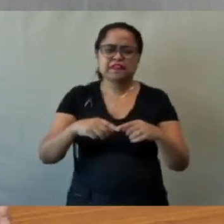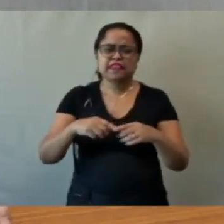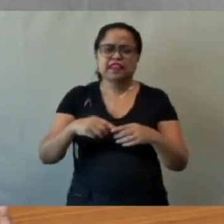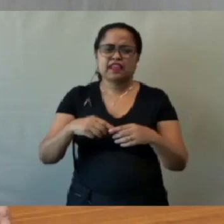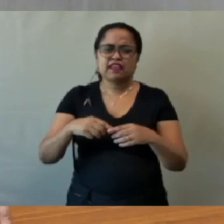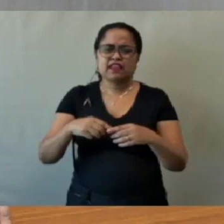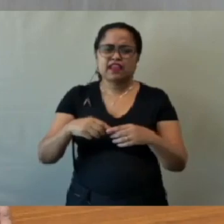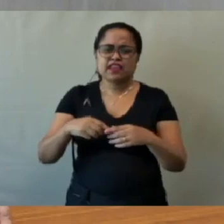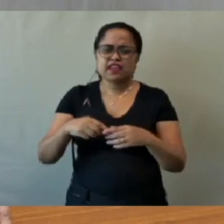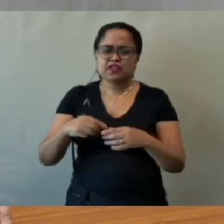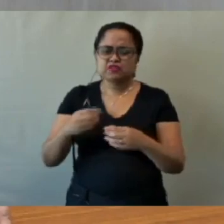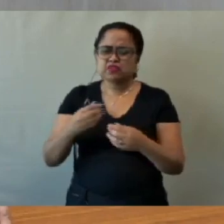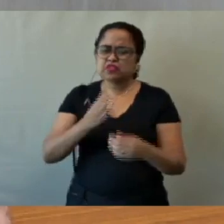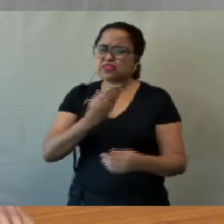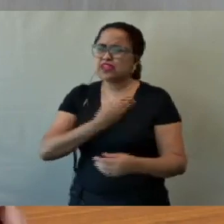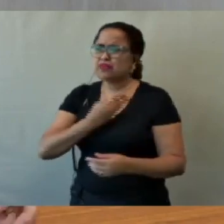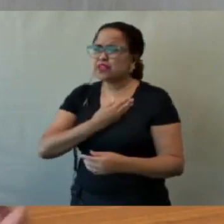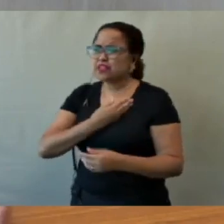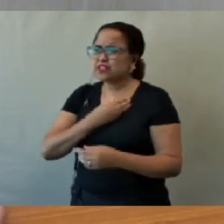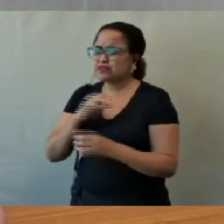Né? E